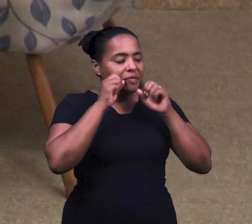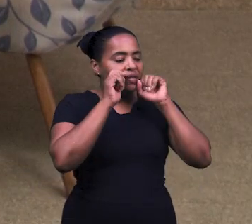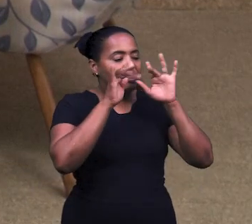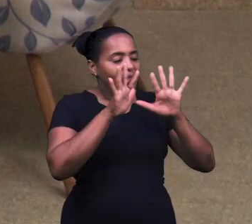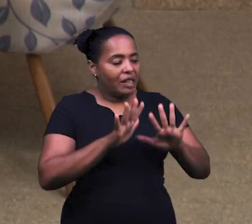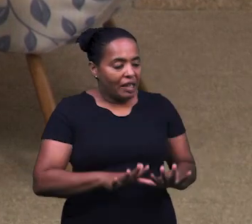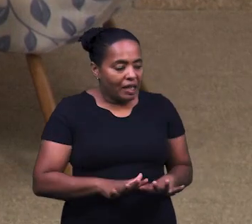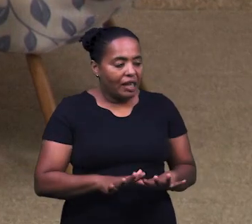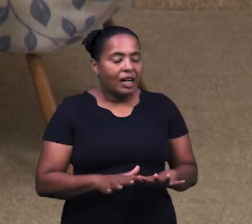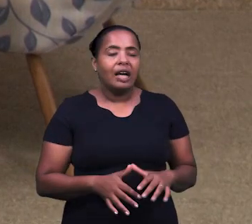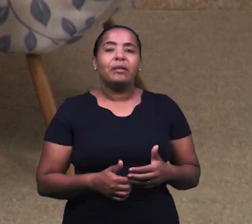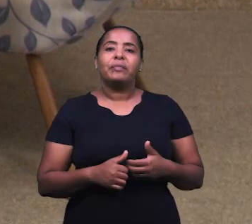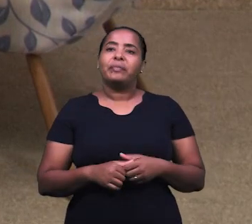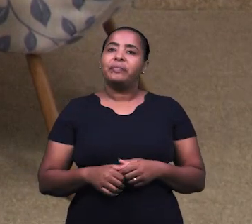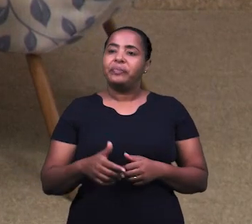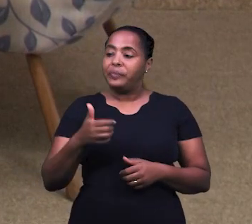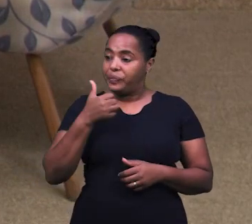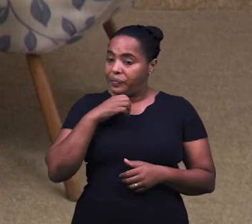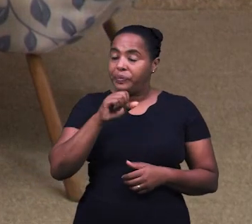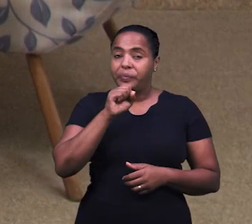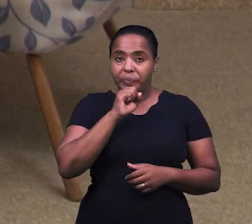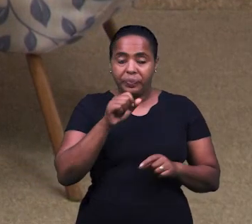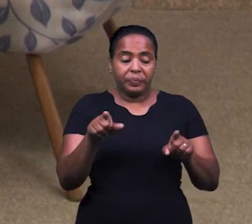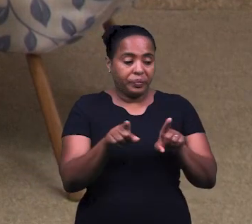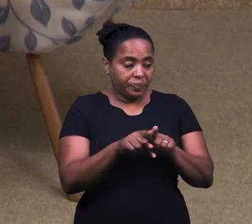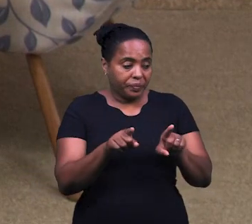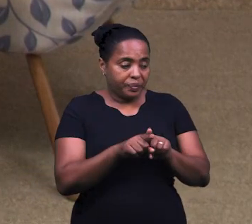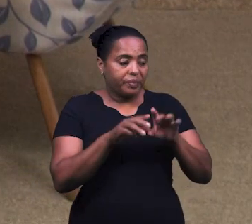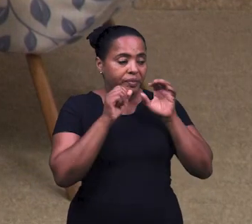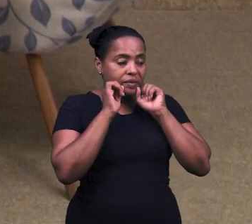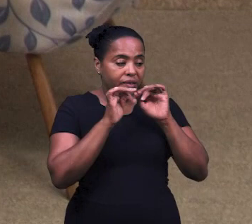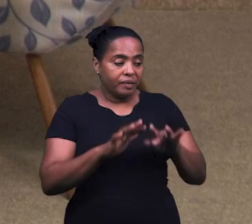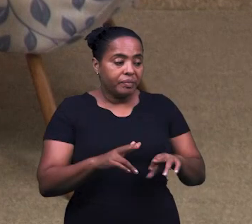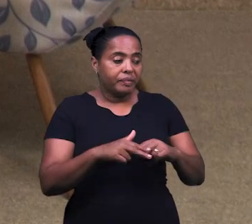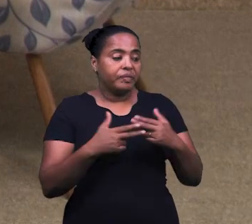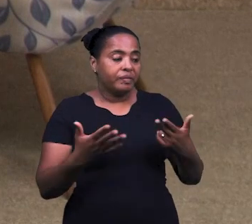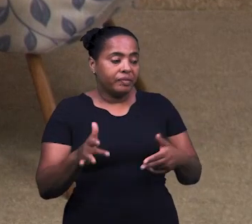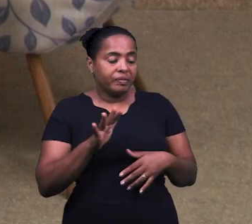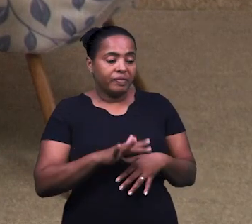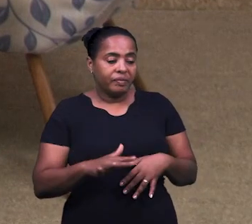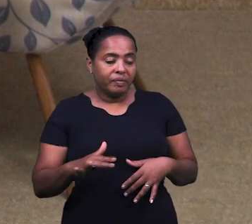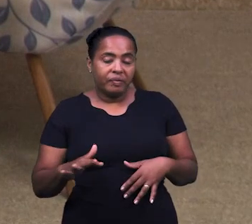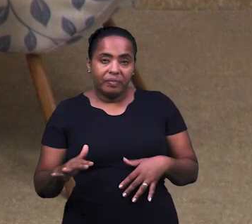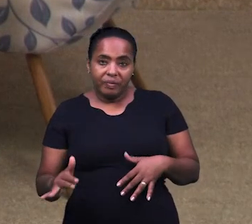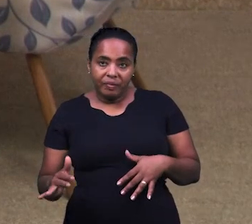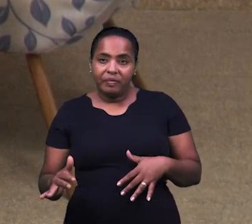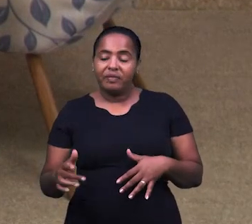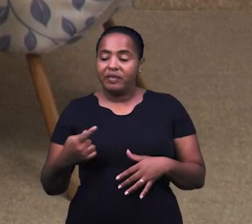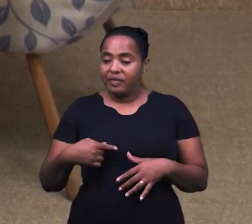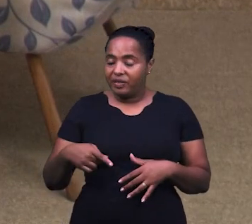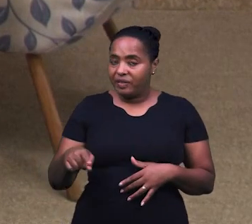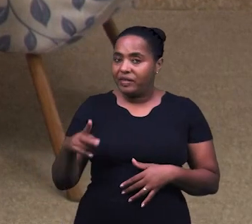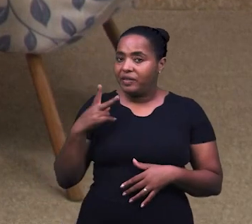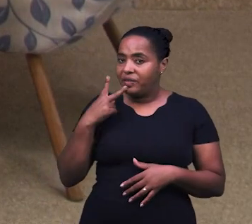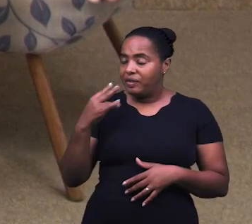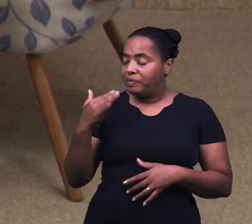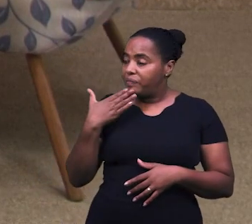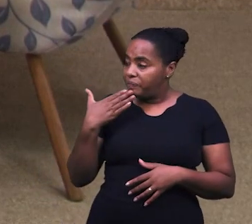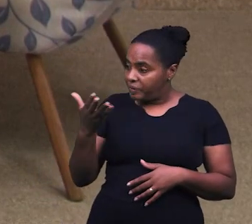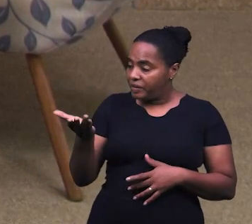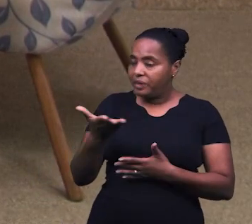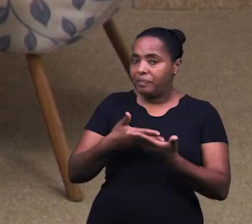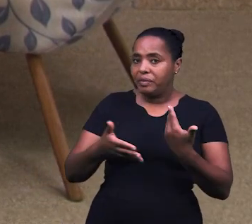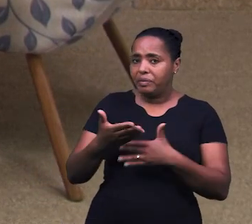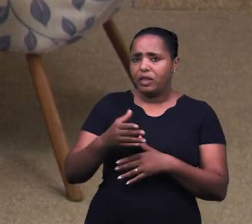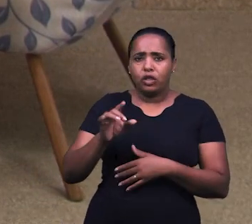minha irmã? E os pais têm recebido uma bênção também, Amém. porque as crianças estão indo aos pais e pedindo para